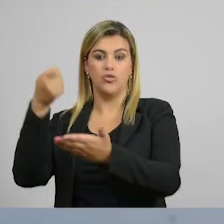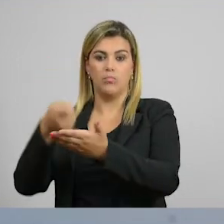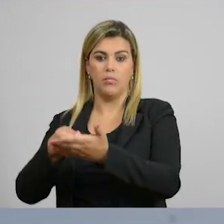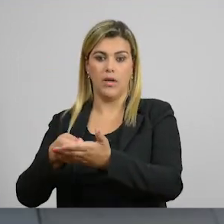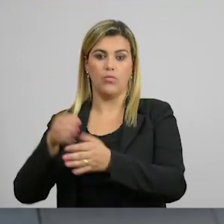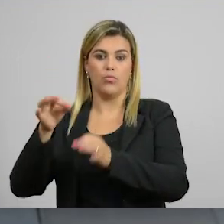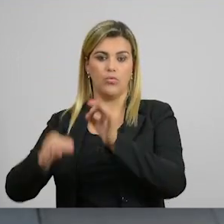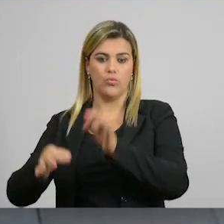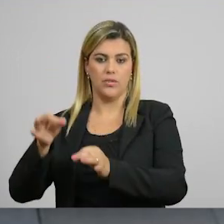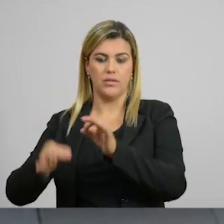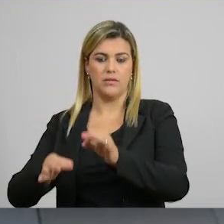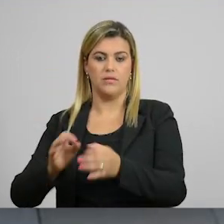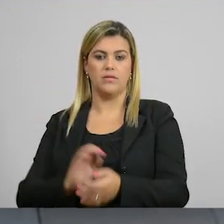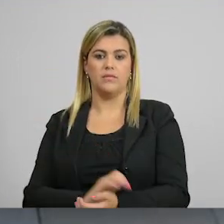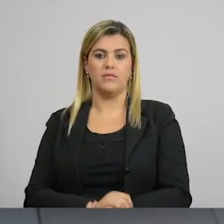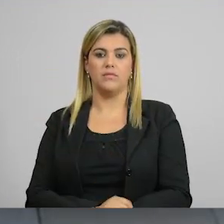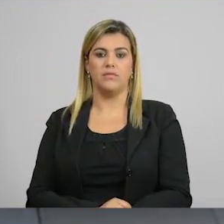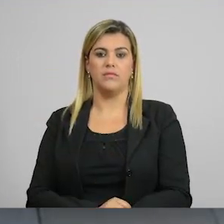pagar.